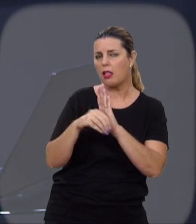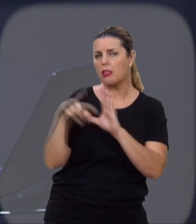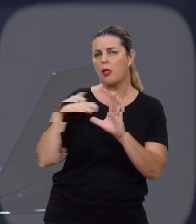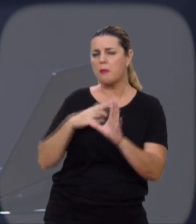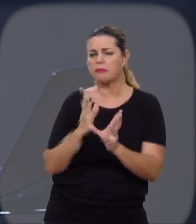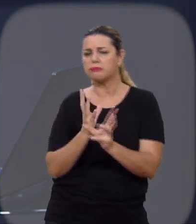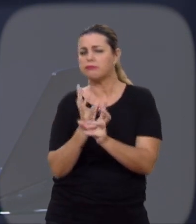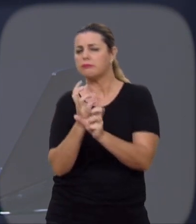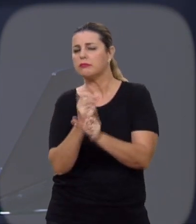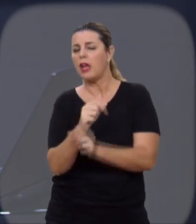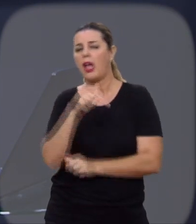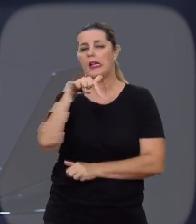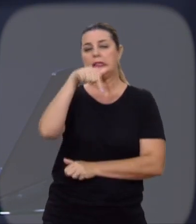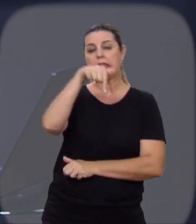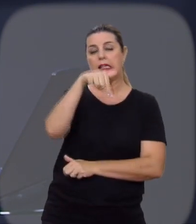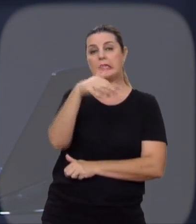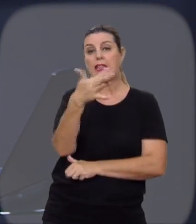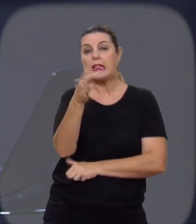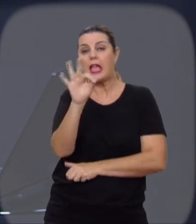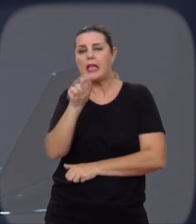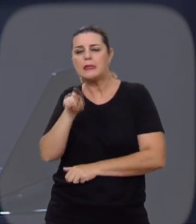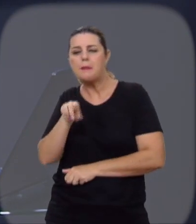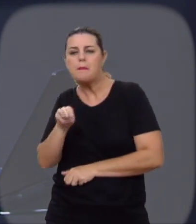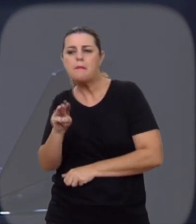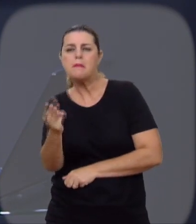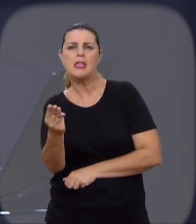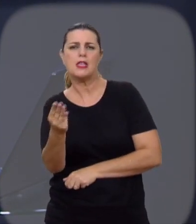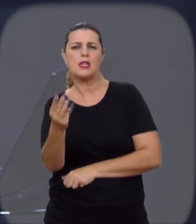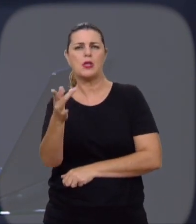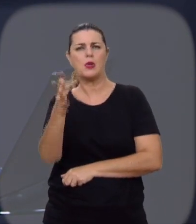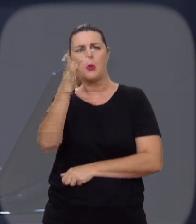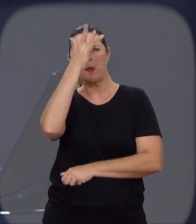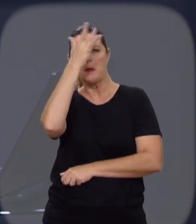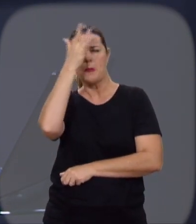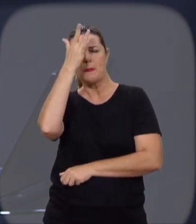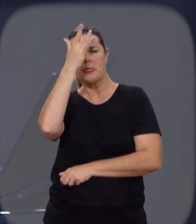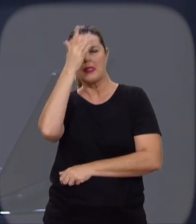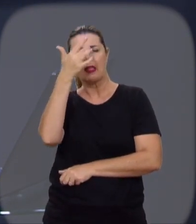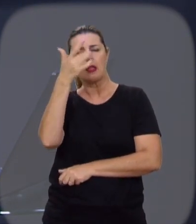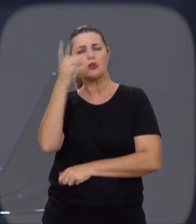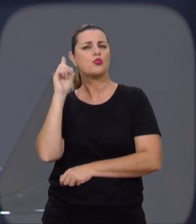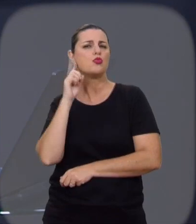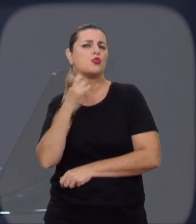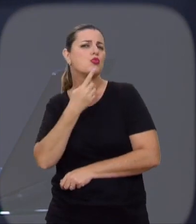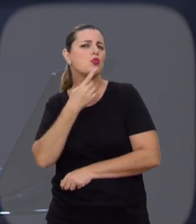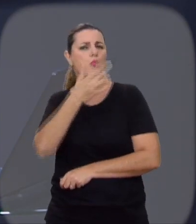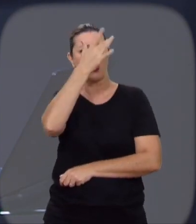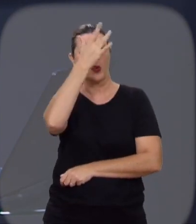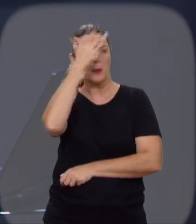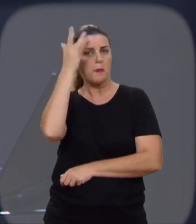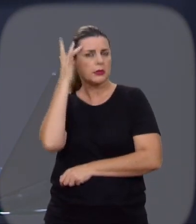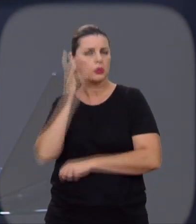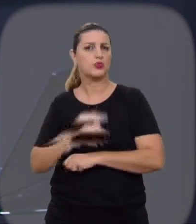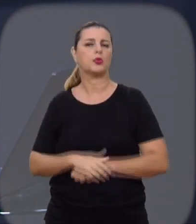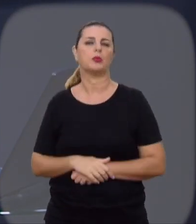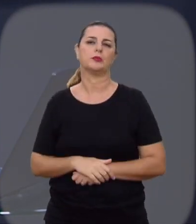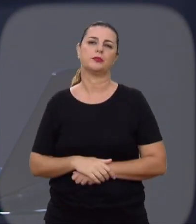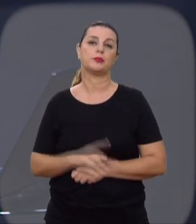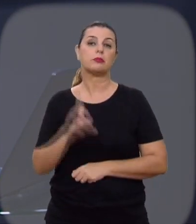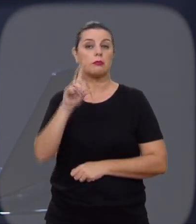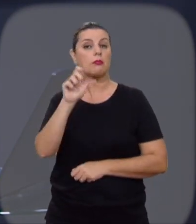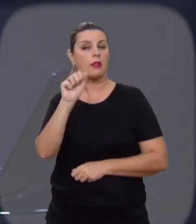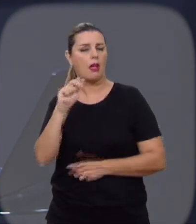de 710.000 surdos e deficientes auditivos, né? Nessa perspectiva, a gente